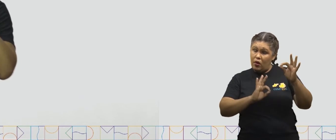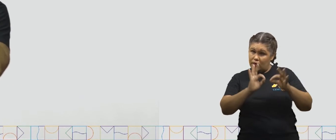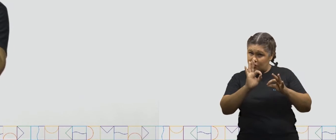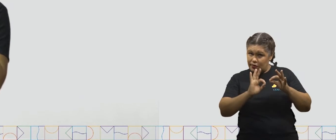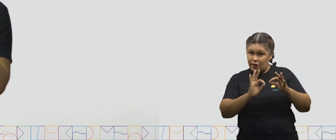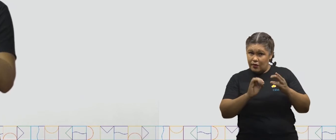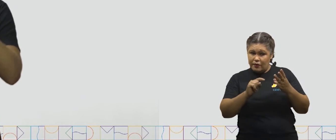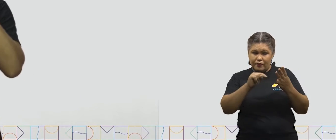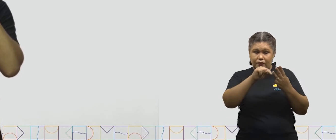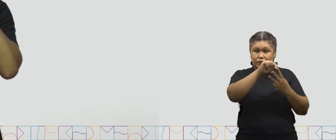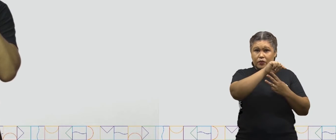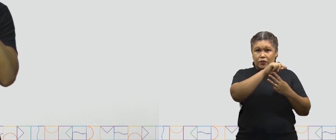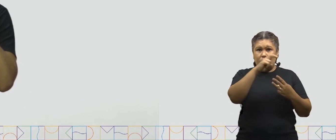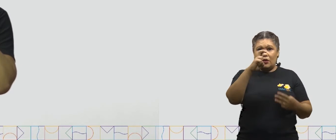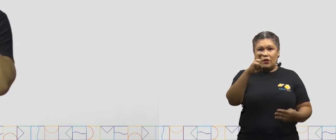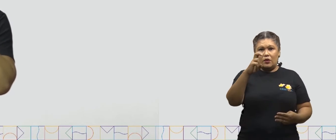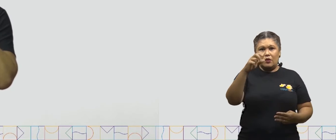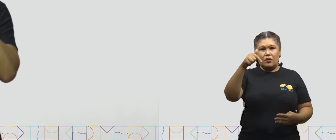começar com o número